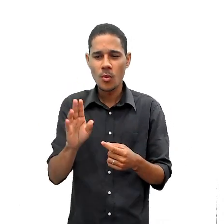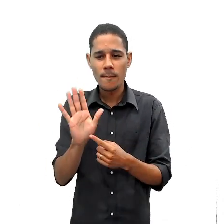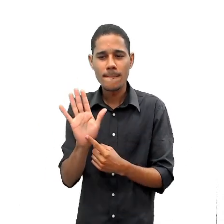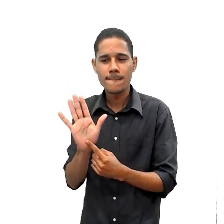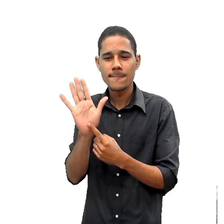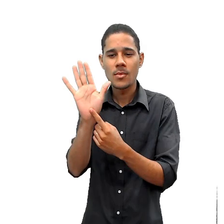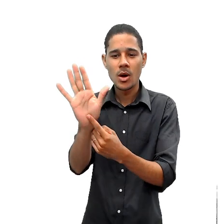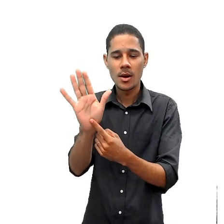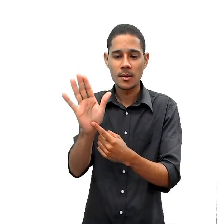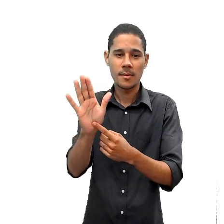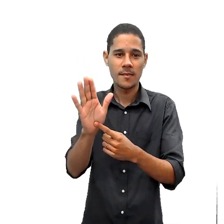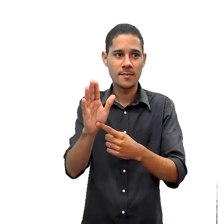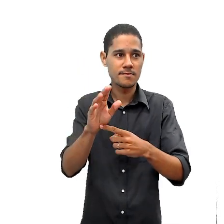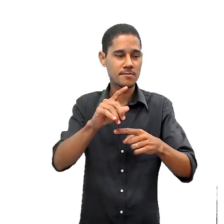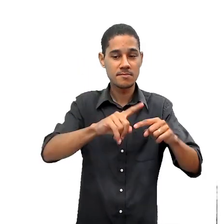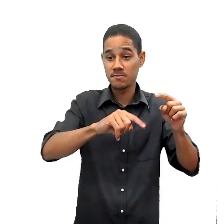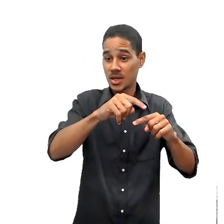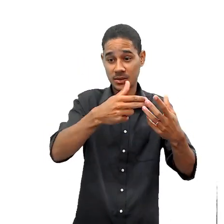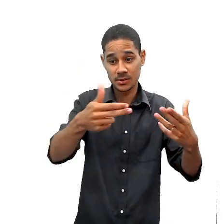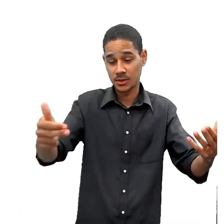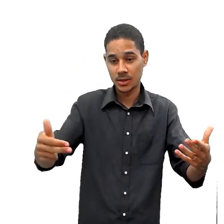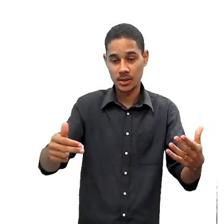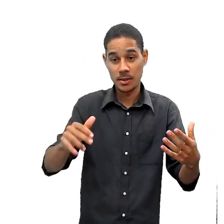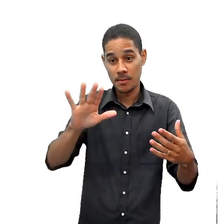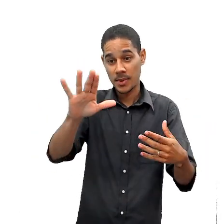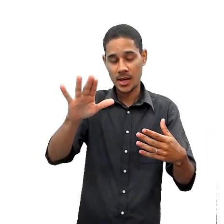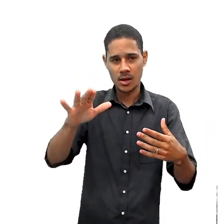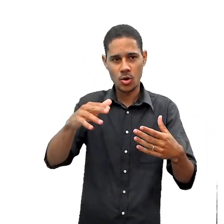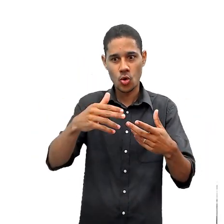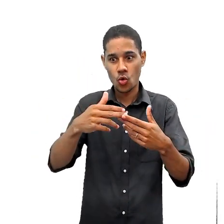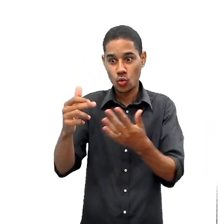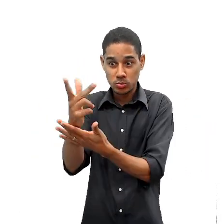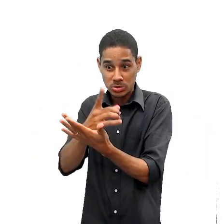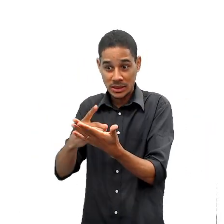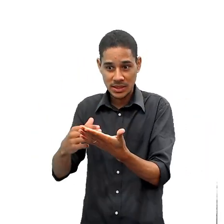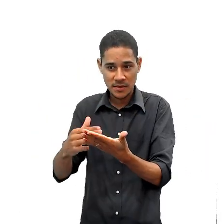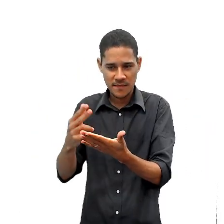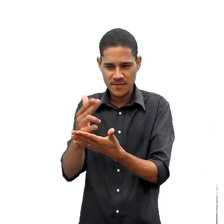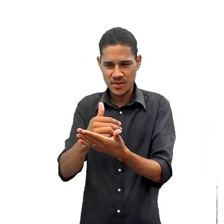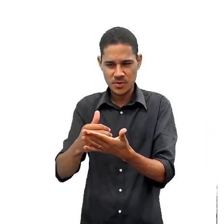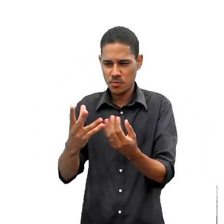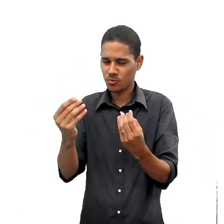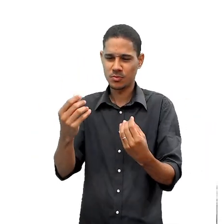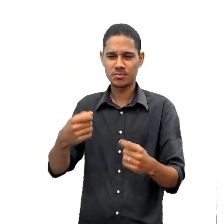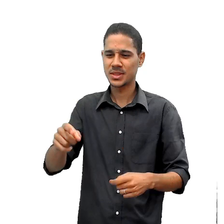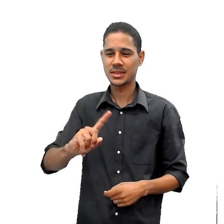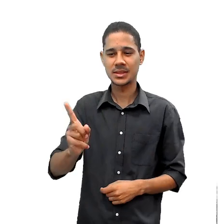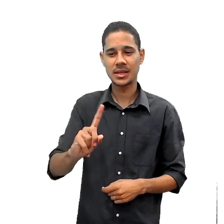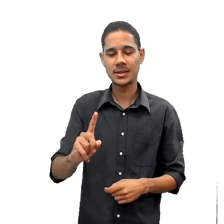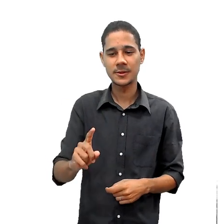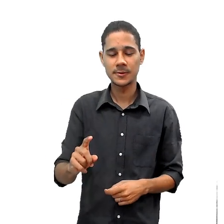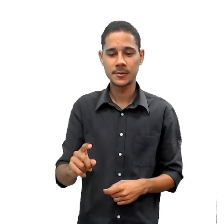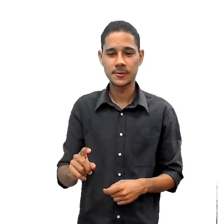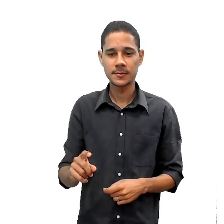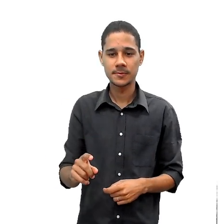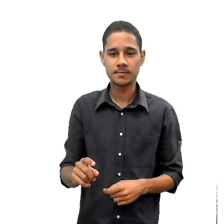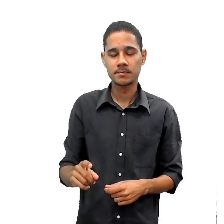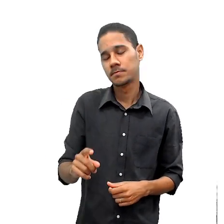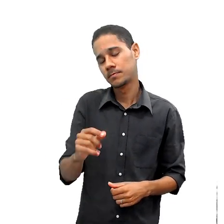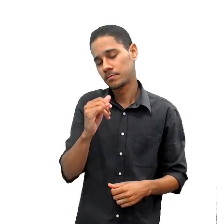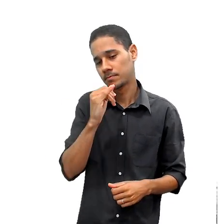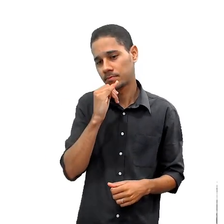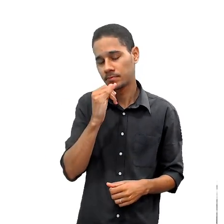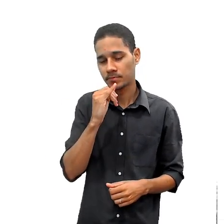sem a utilização de grandes elementos gráficos. Na realidade, você estipula, né,